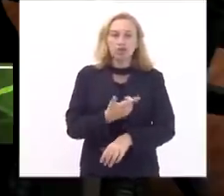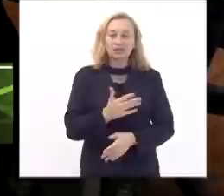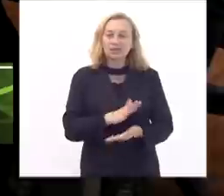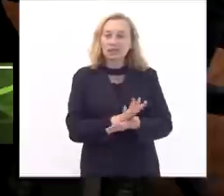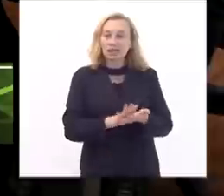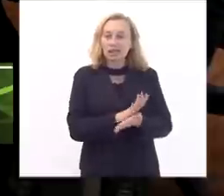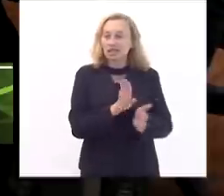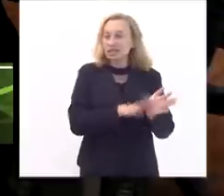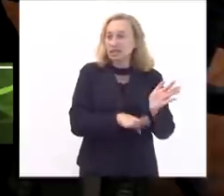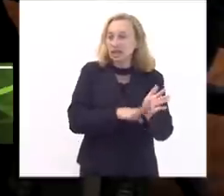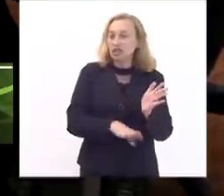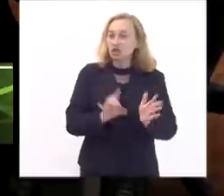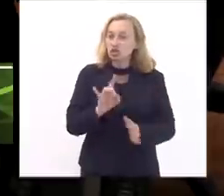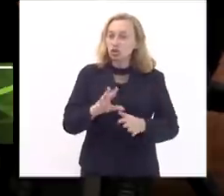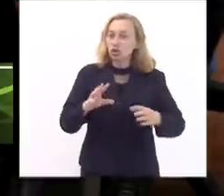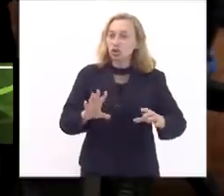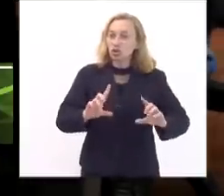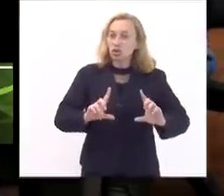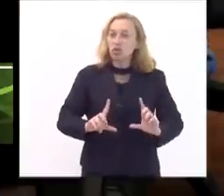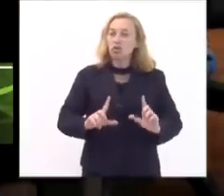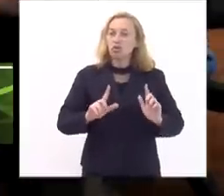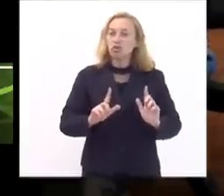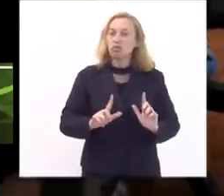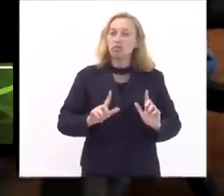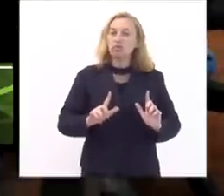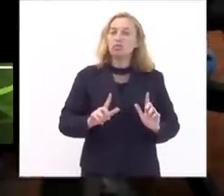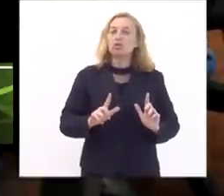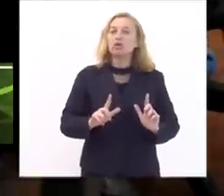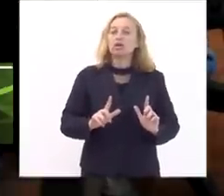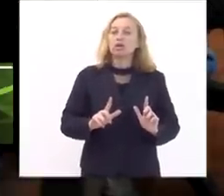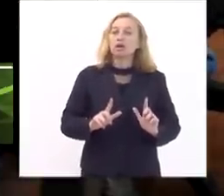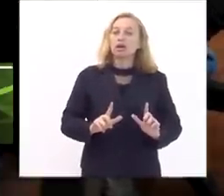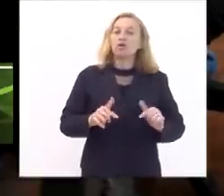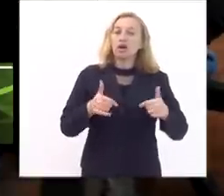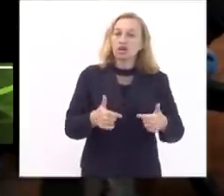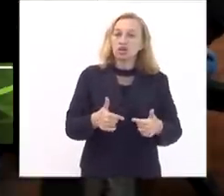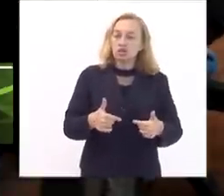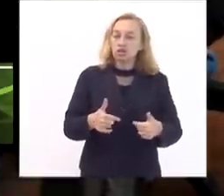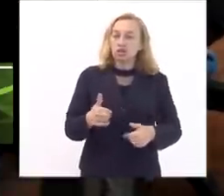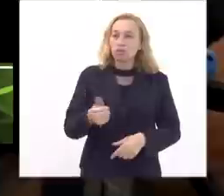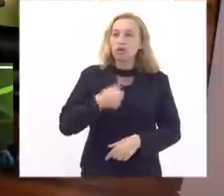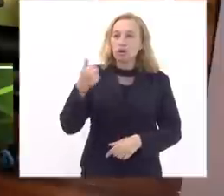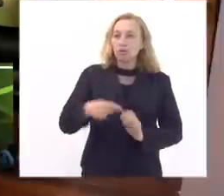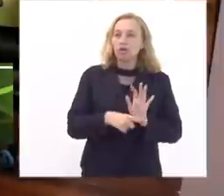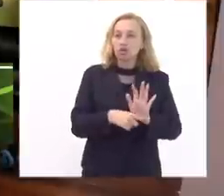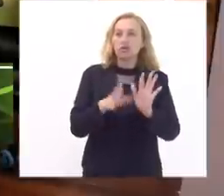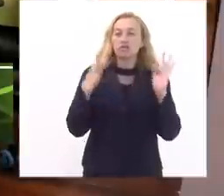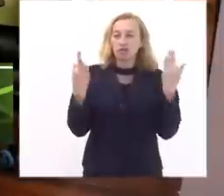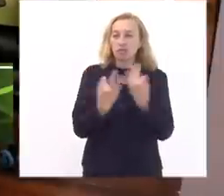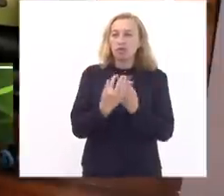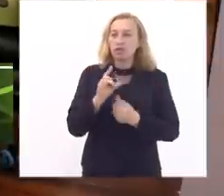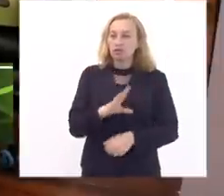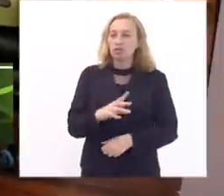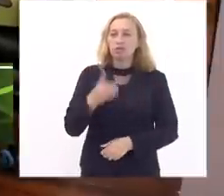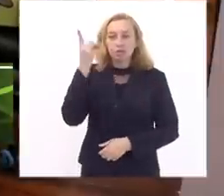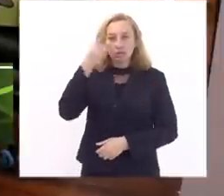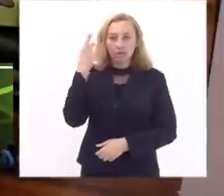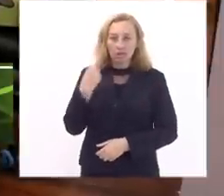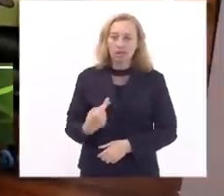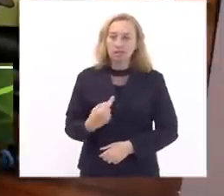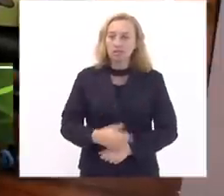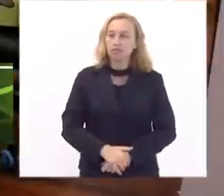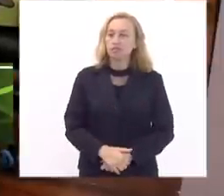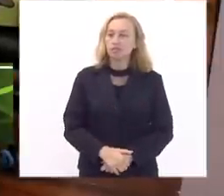Há apenas um gesto para conter o desemprego desses trabalhadores e afetar as suas famílias. É isso. Deputada Renata, por favor.